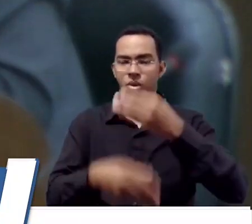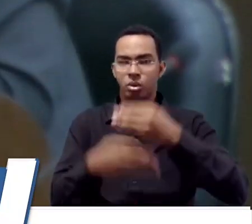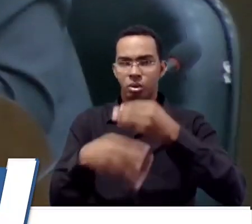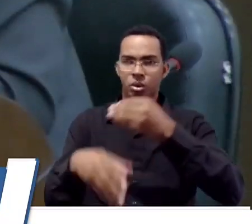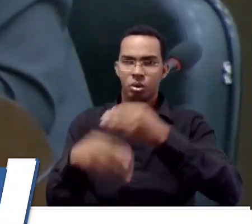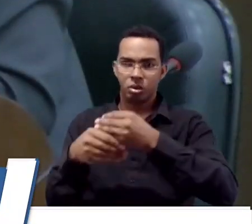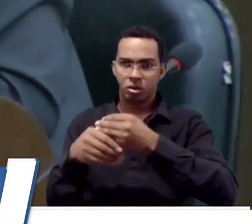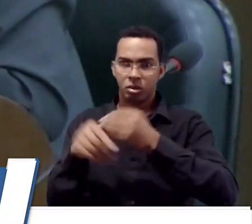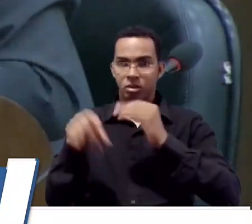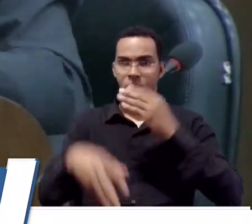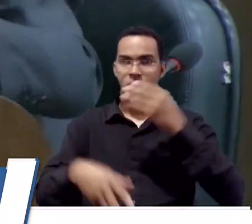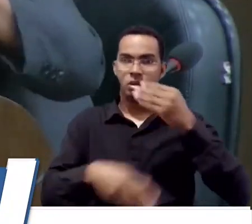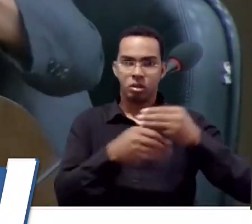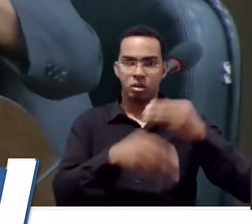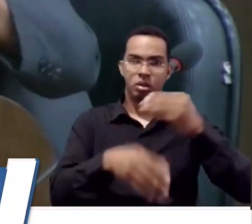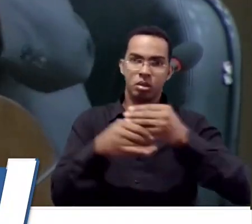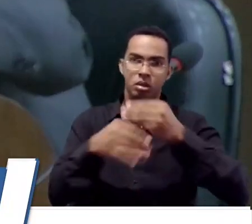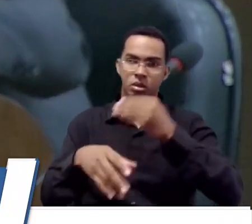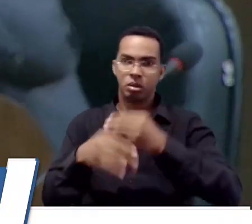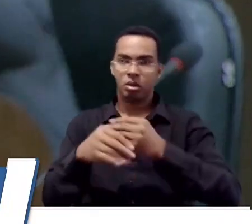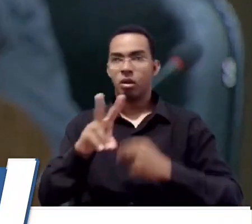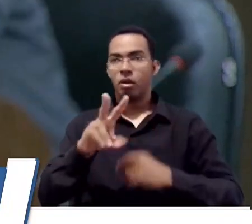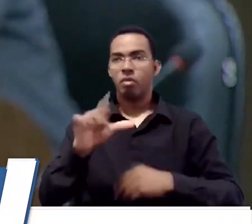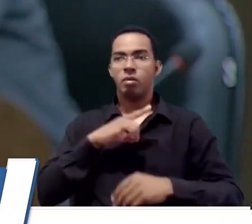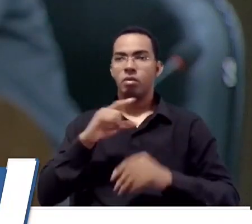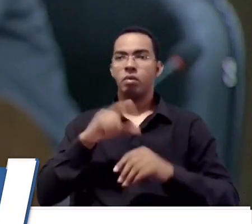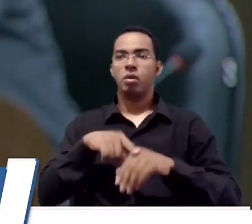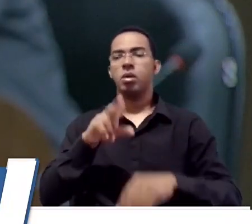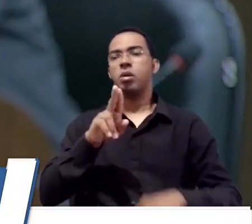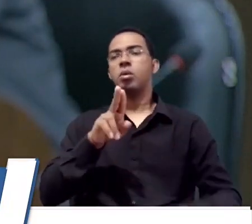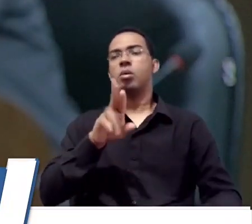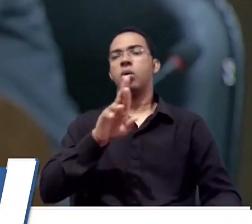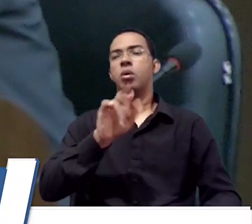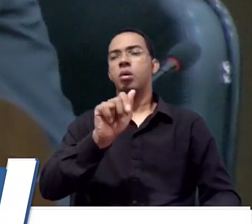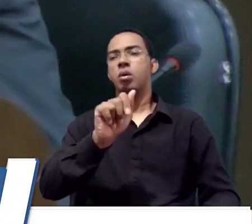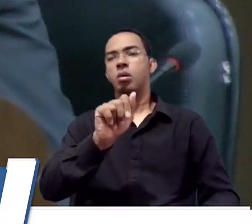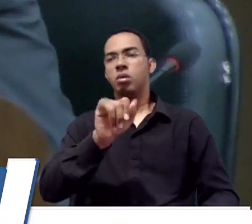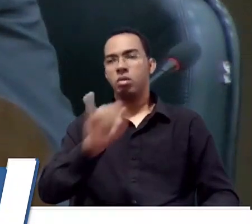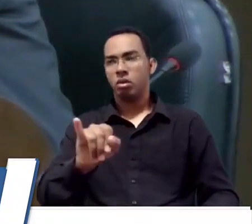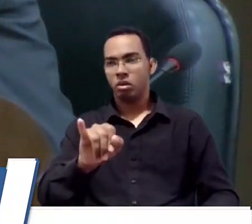Nesses aditivos vai estar a URAI de